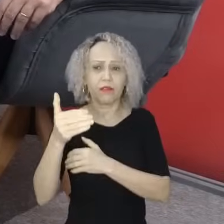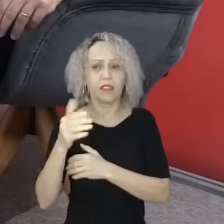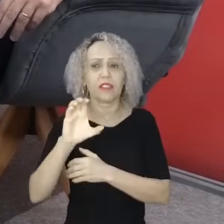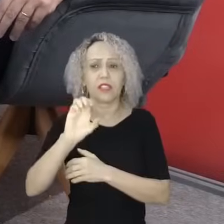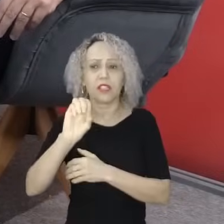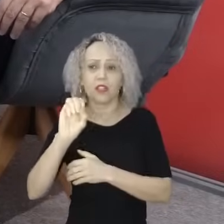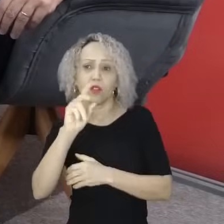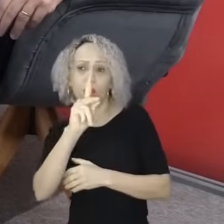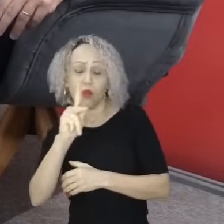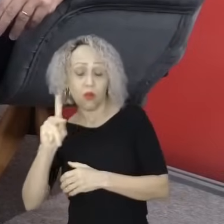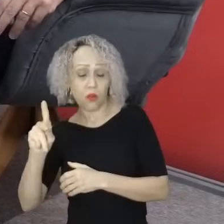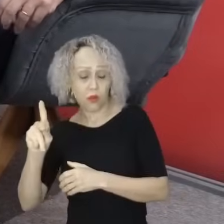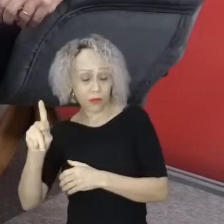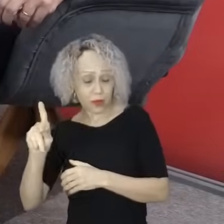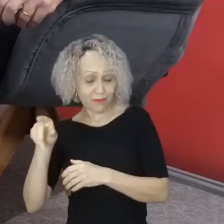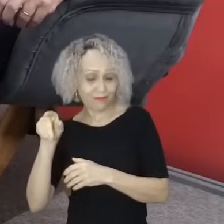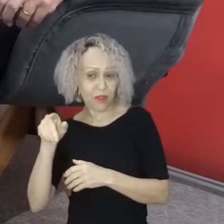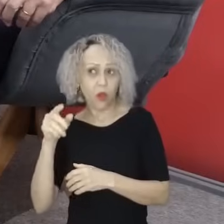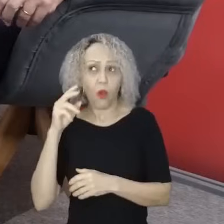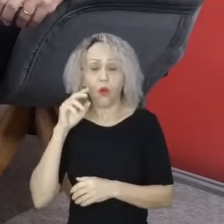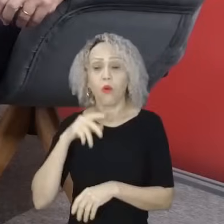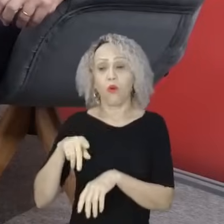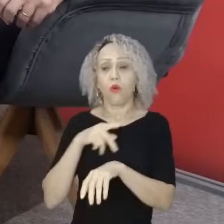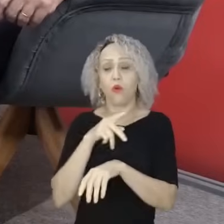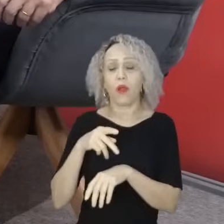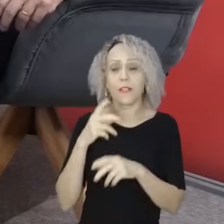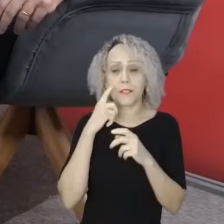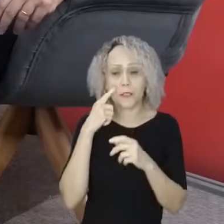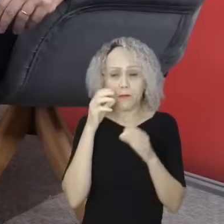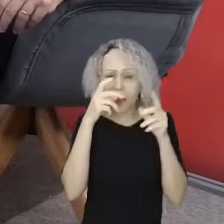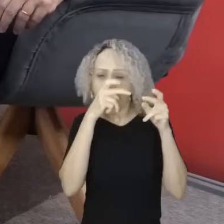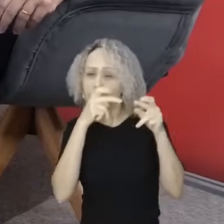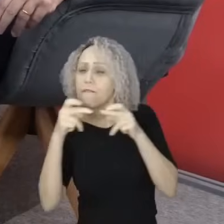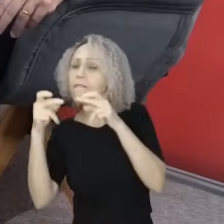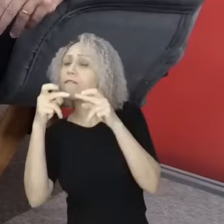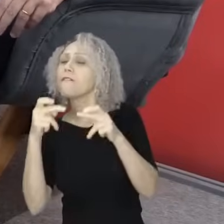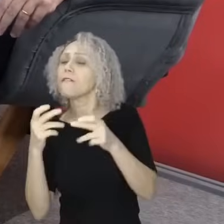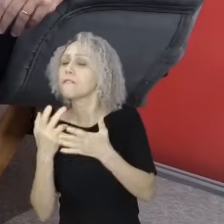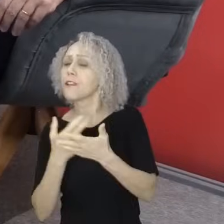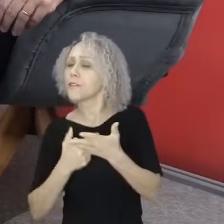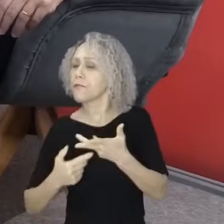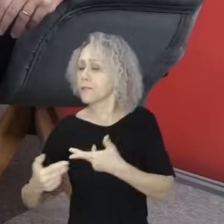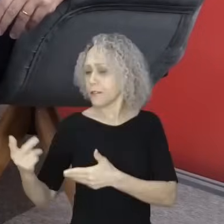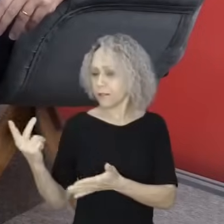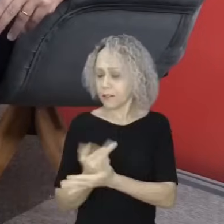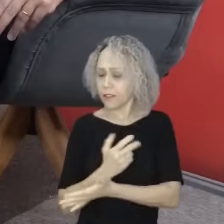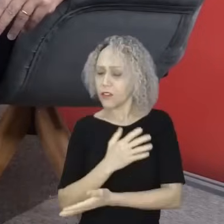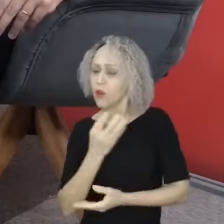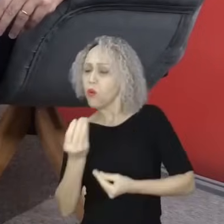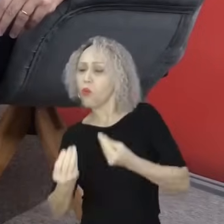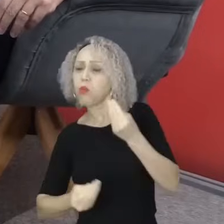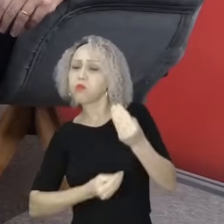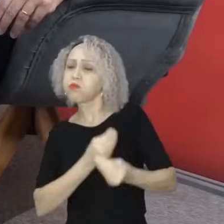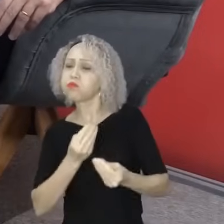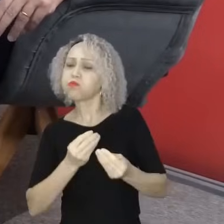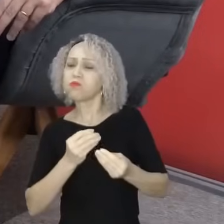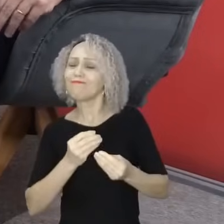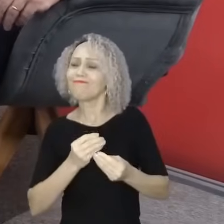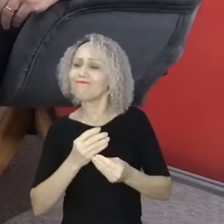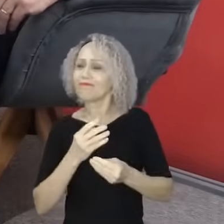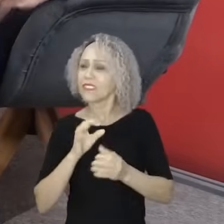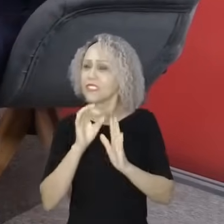país que está de olho no que tem acontecido. Qual a importância de ter esses dois temas como prioridades nesse plano